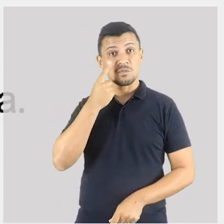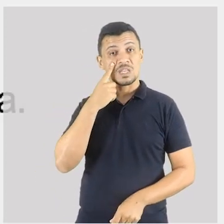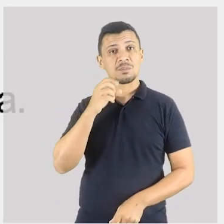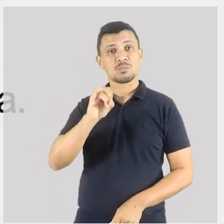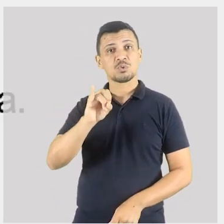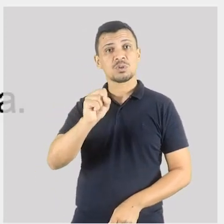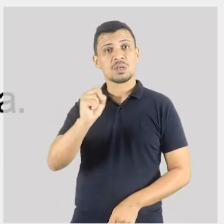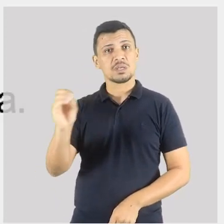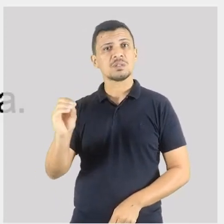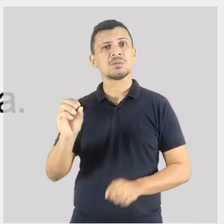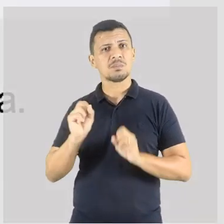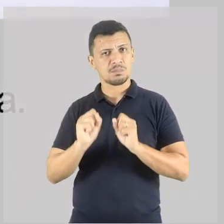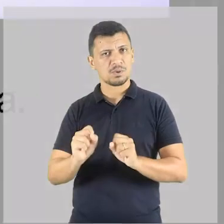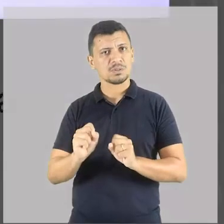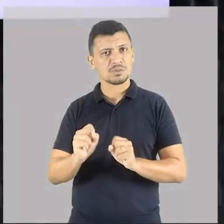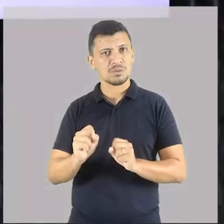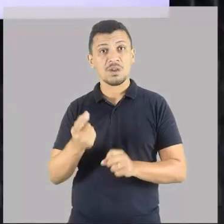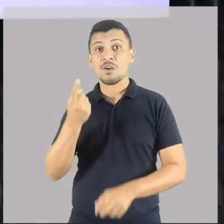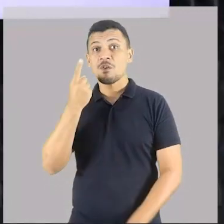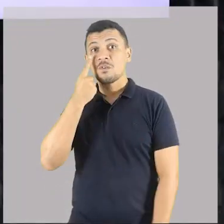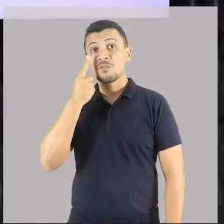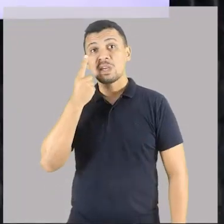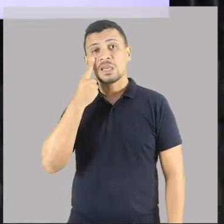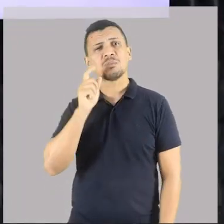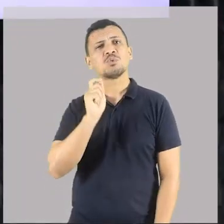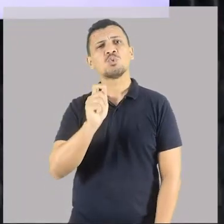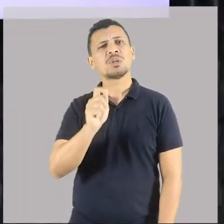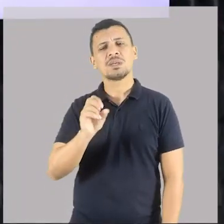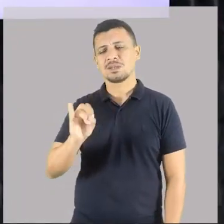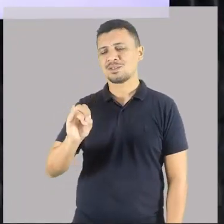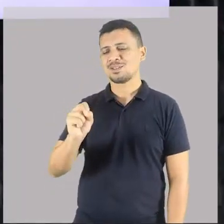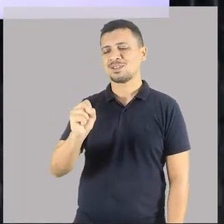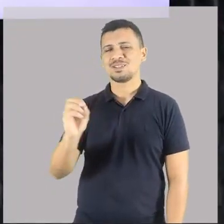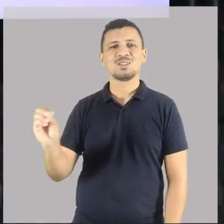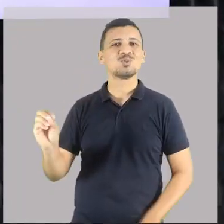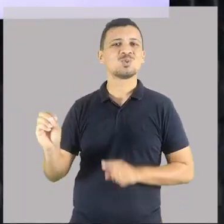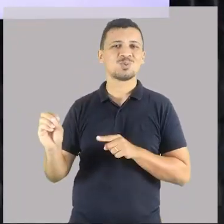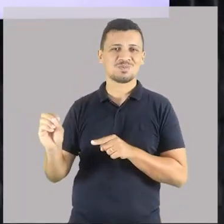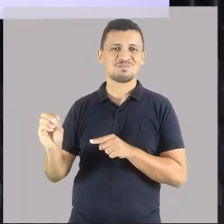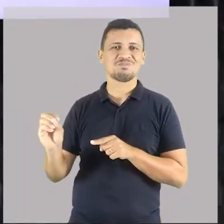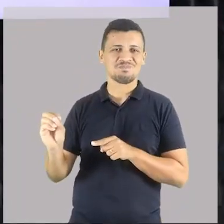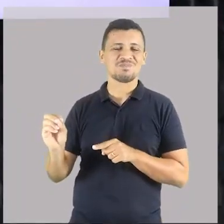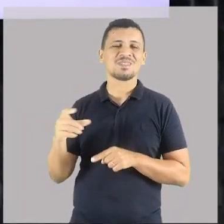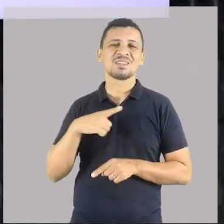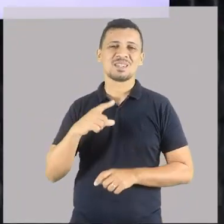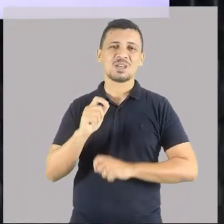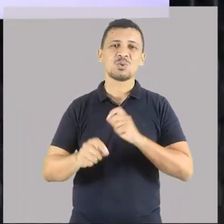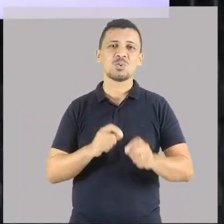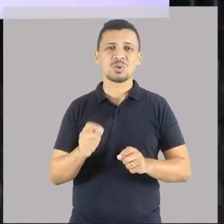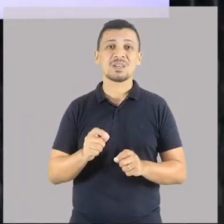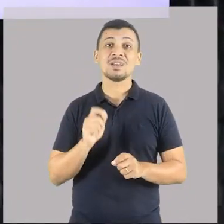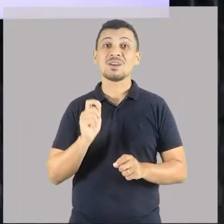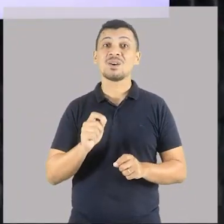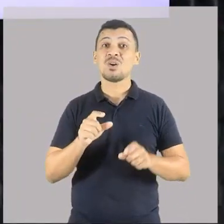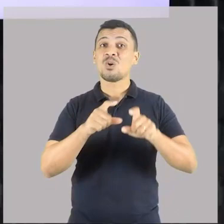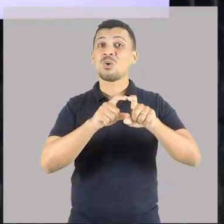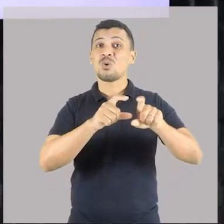substituir? Posso. Veremos isso. Veremos o quê? Isso. Nesse caso aí, eu tenho a